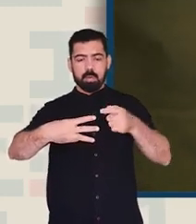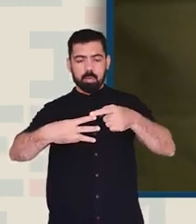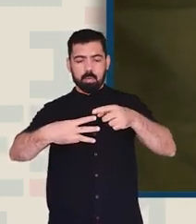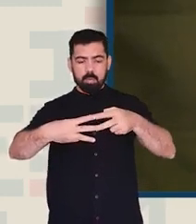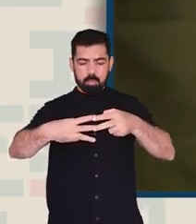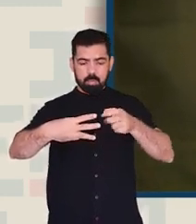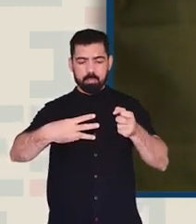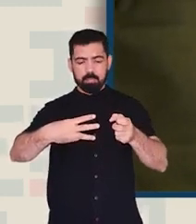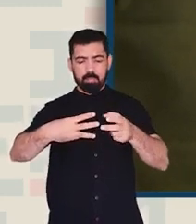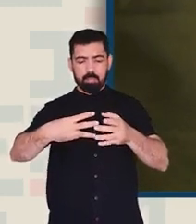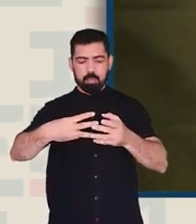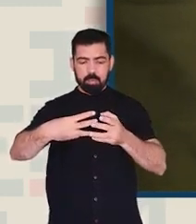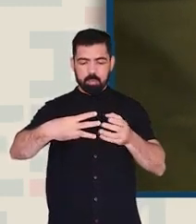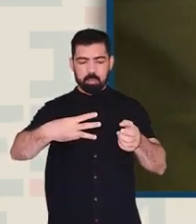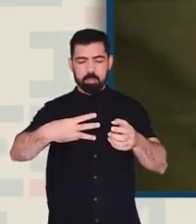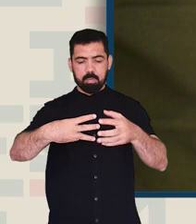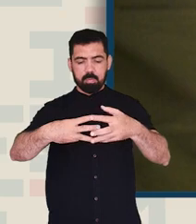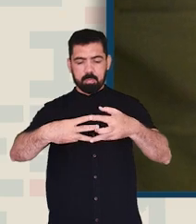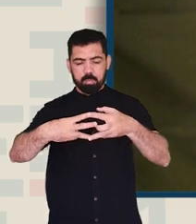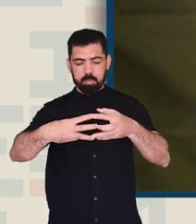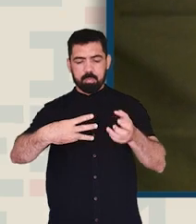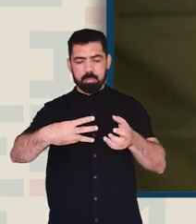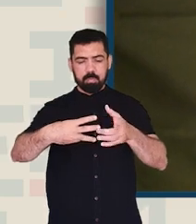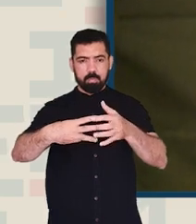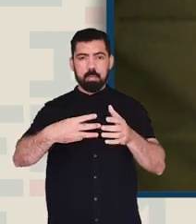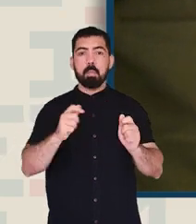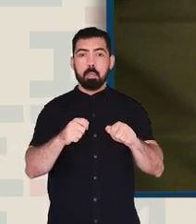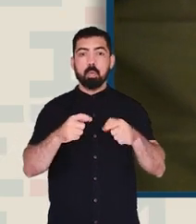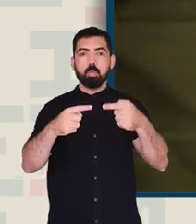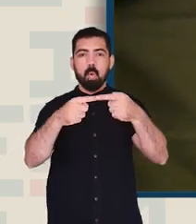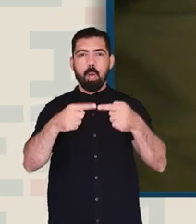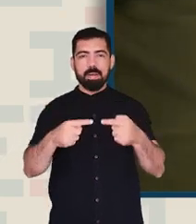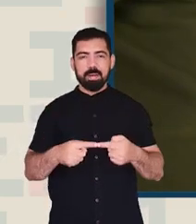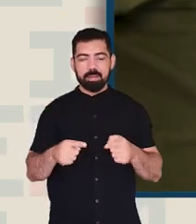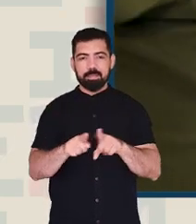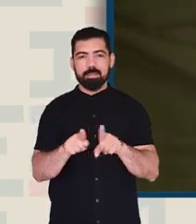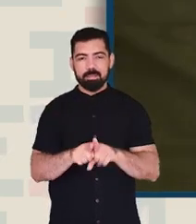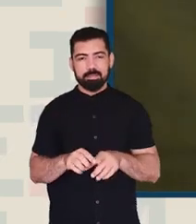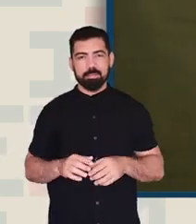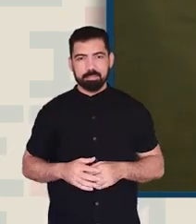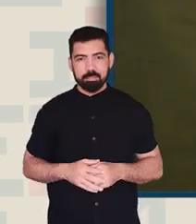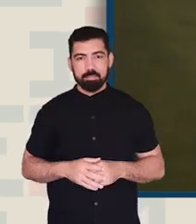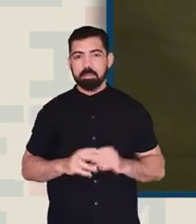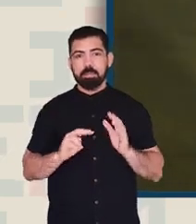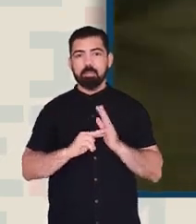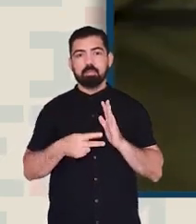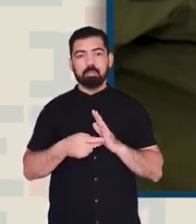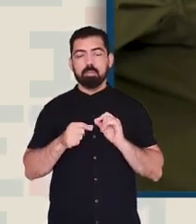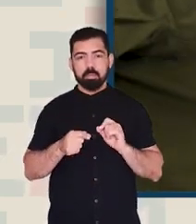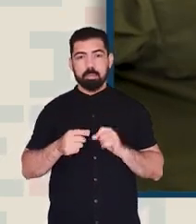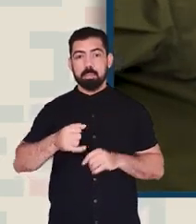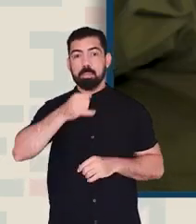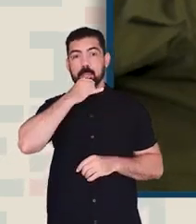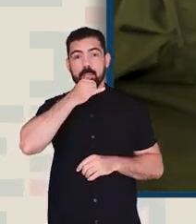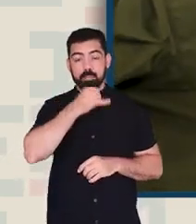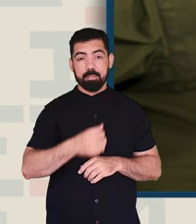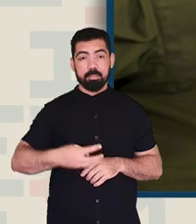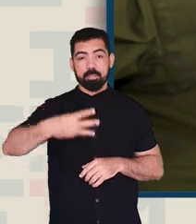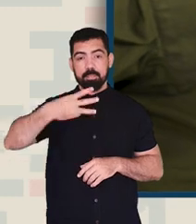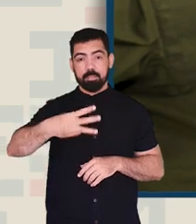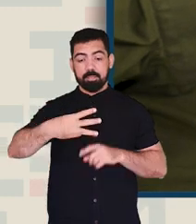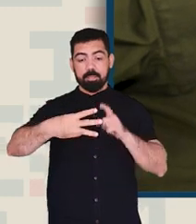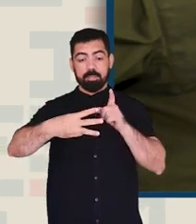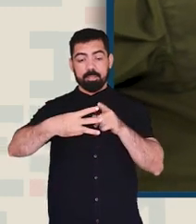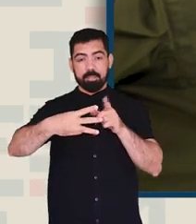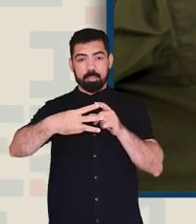Eu posso utilizar, por exemplo, primeiro e segundo rotor. O que vai acontecer? O ar, ele chegou aqui, já que o primeiro